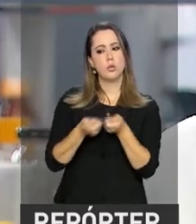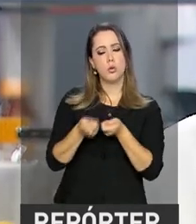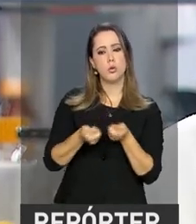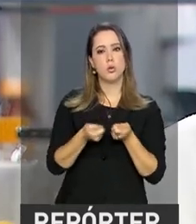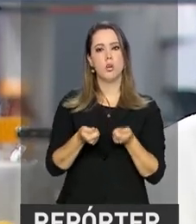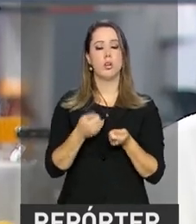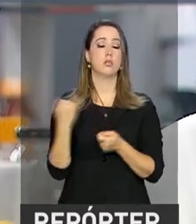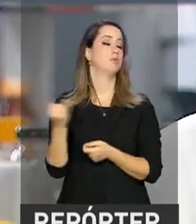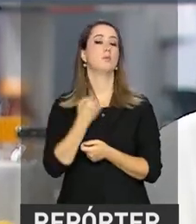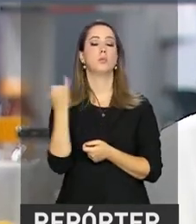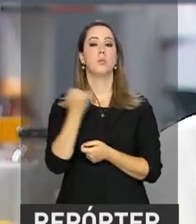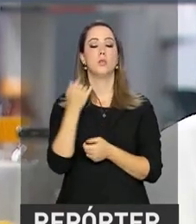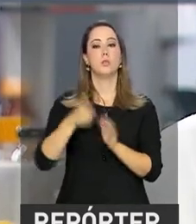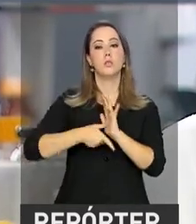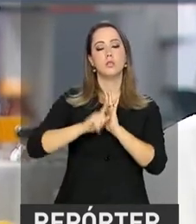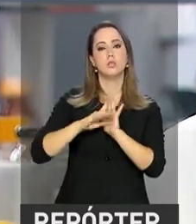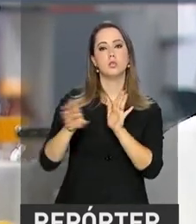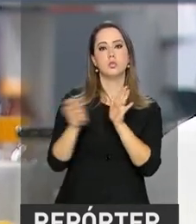muito intensa antes de chegar ao mercado